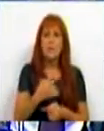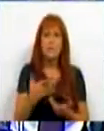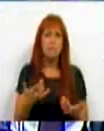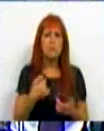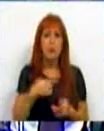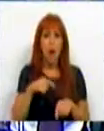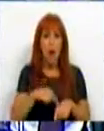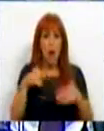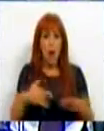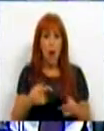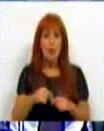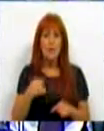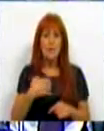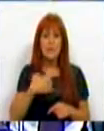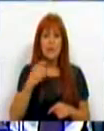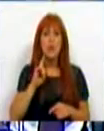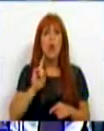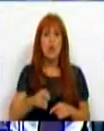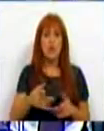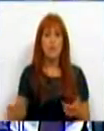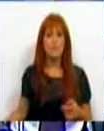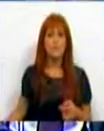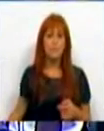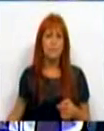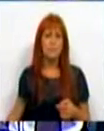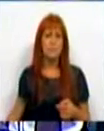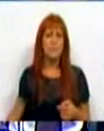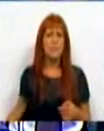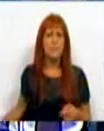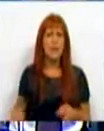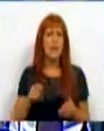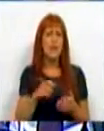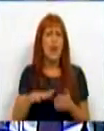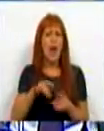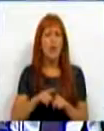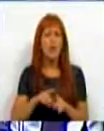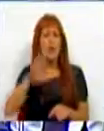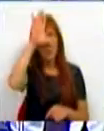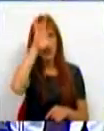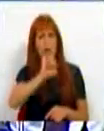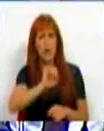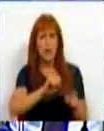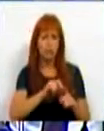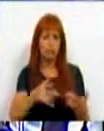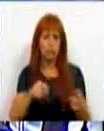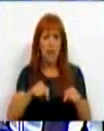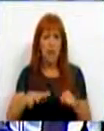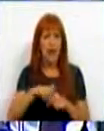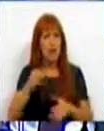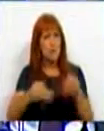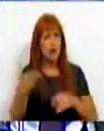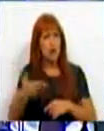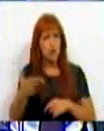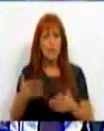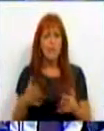Queria desde já significar o seguinte: do ponto de vista do Governo, e aqui na área da